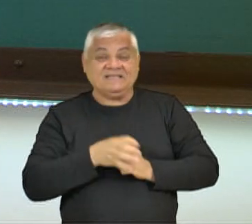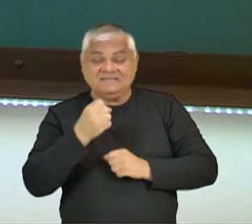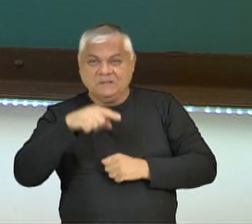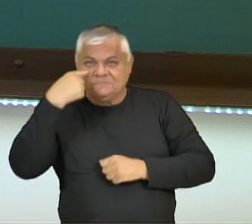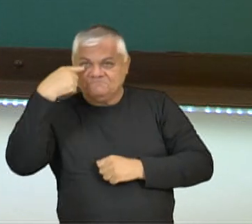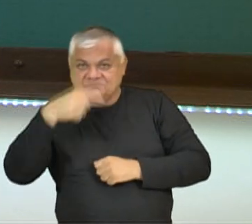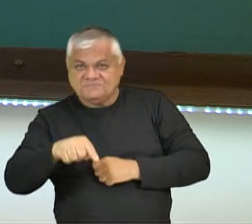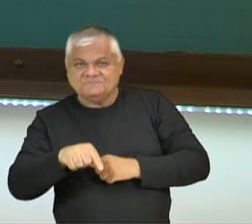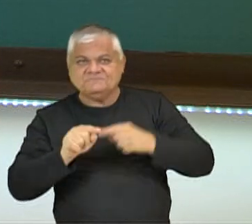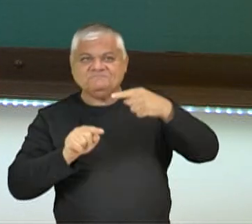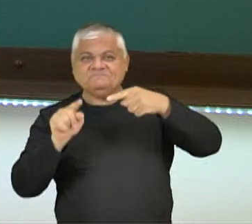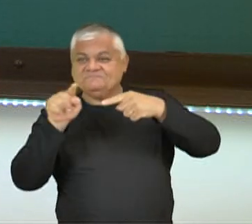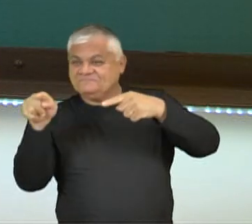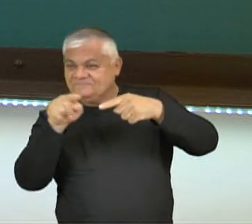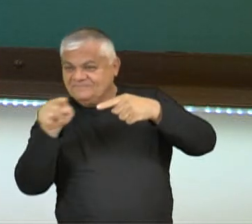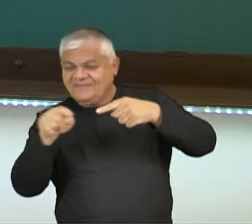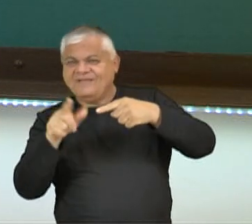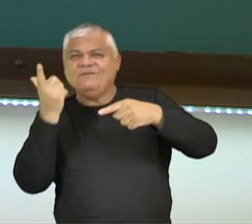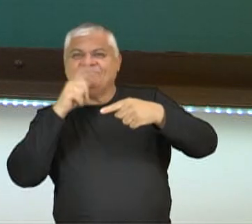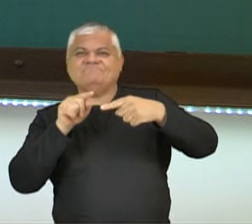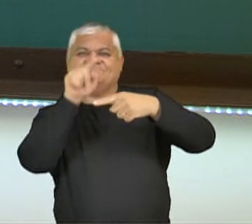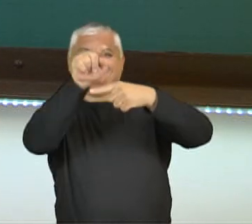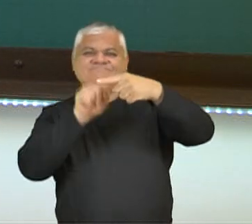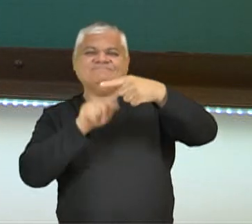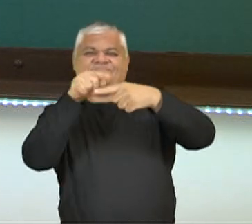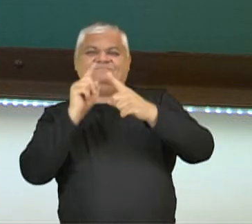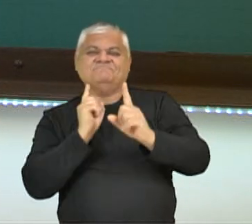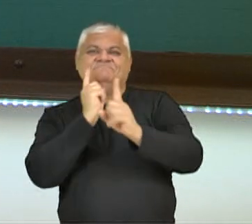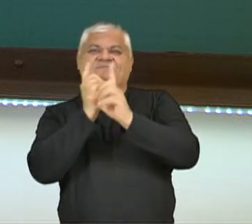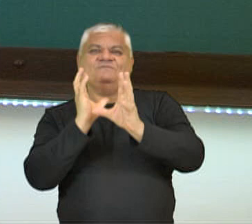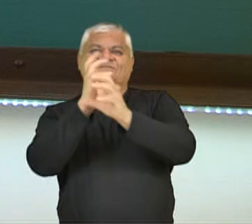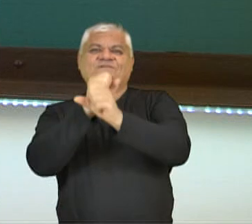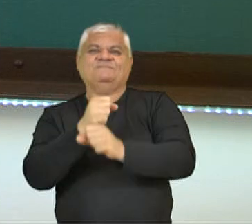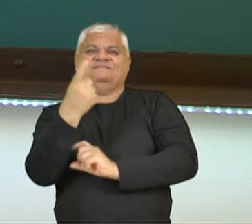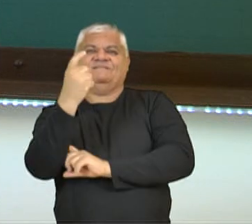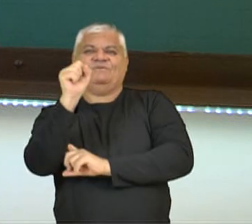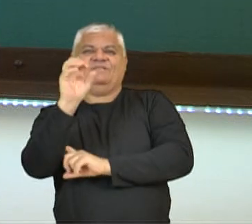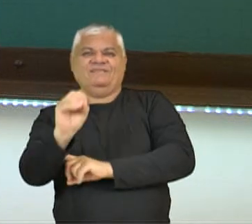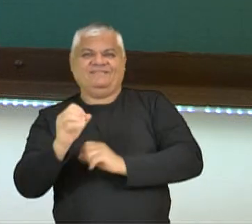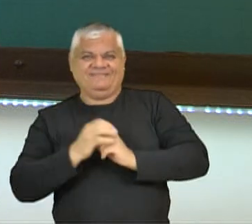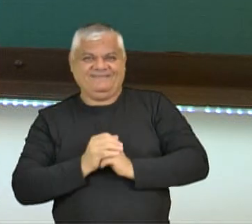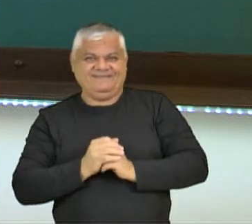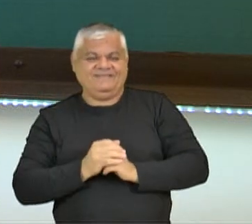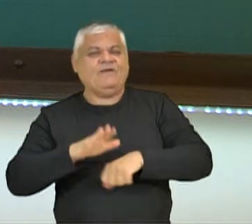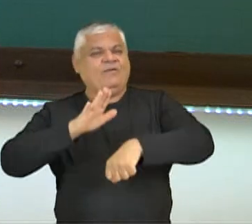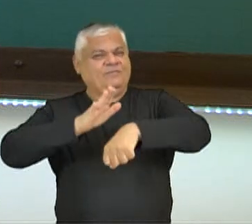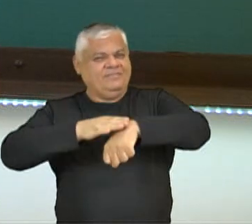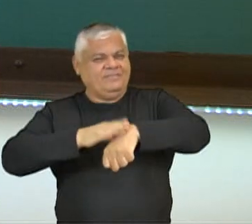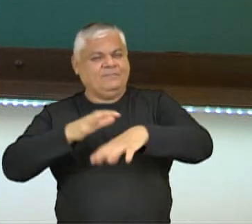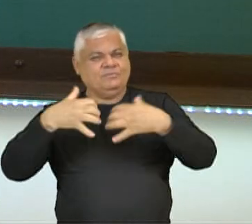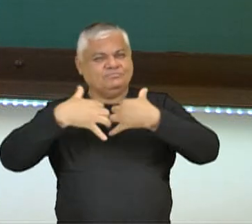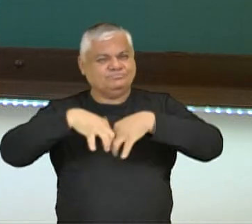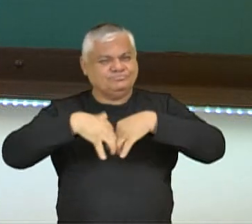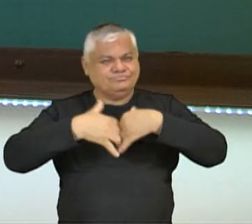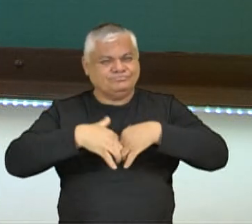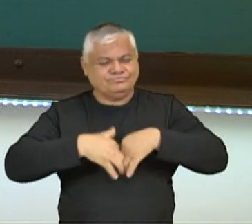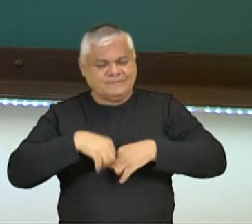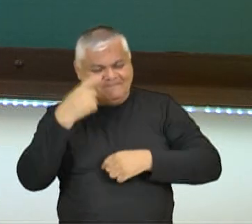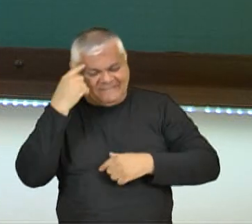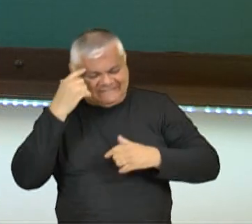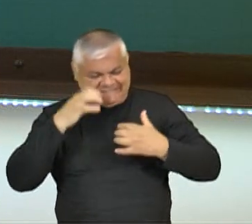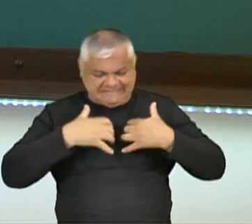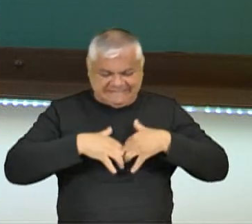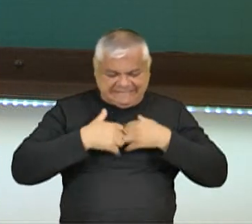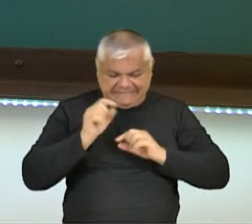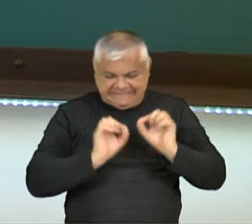descobrir esse ângulo, eu descubro o alfa, porque tem que somar 180. Então, eu vou dar um tempinho para você rabiscar, pensar, fazer umas